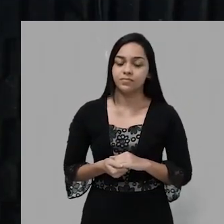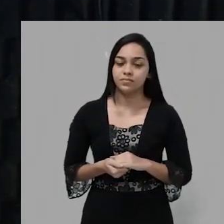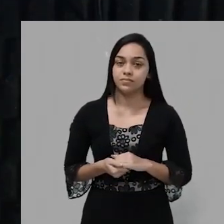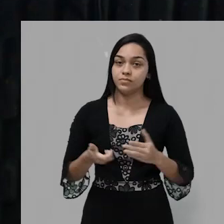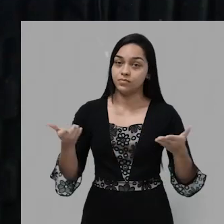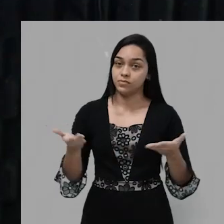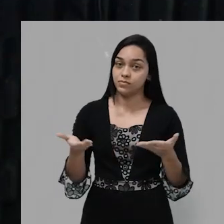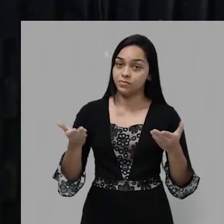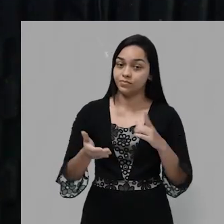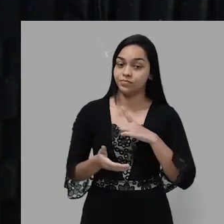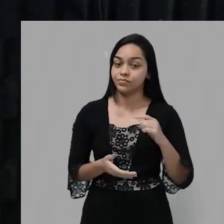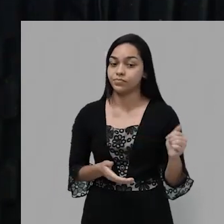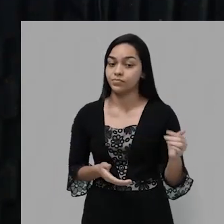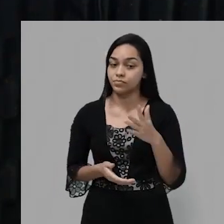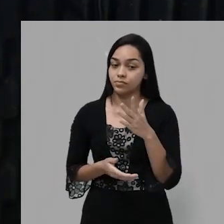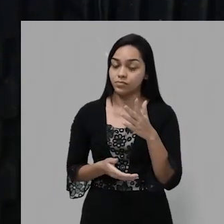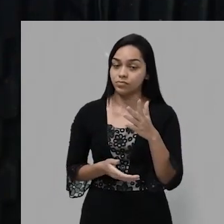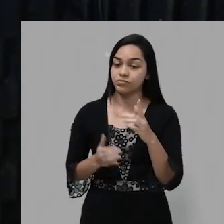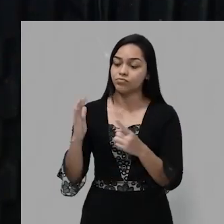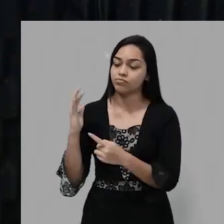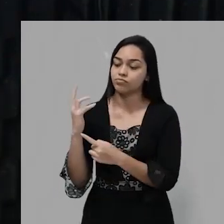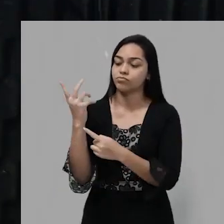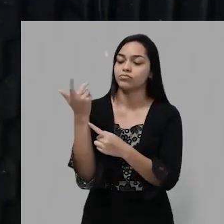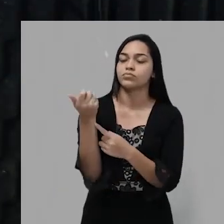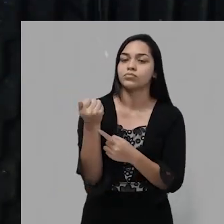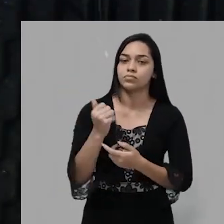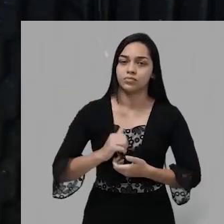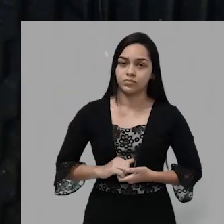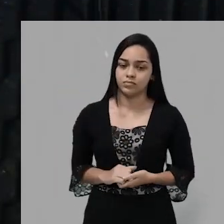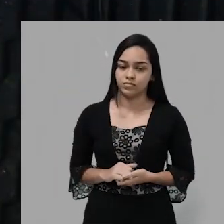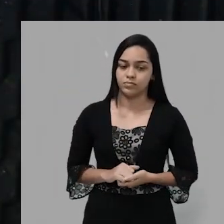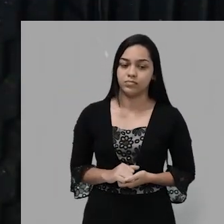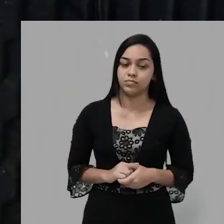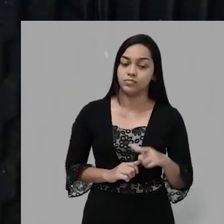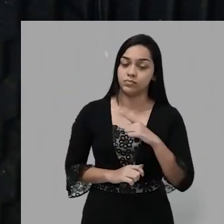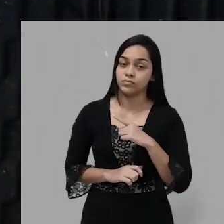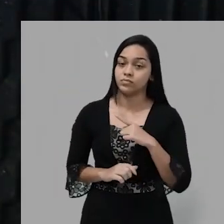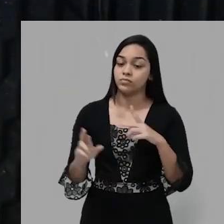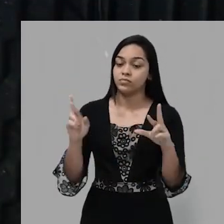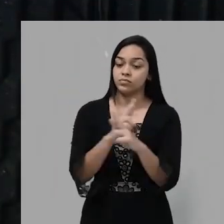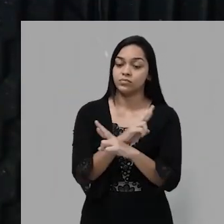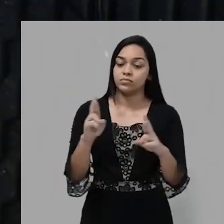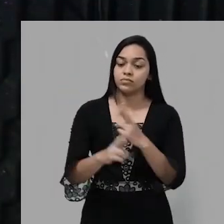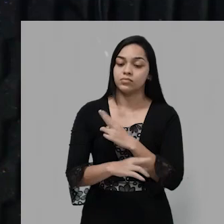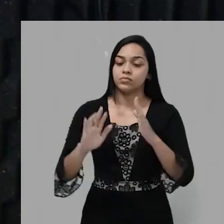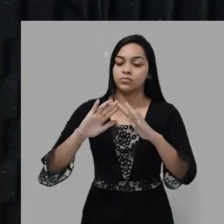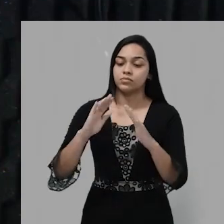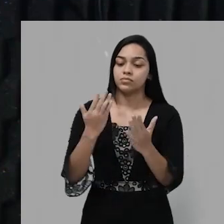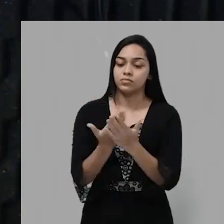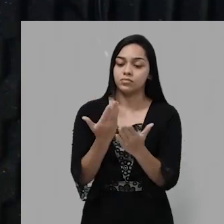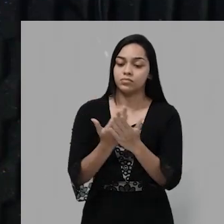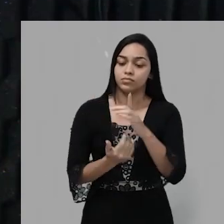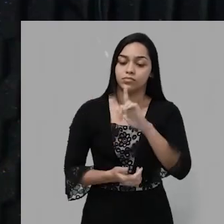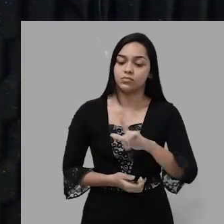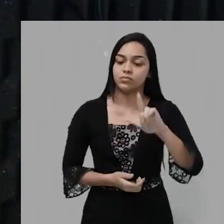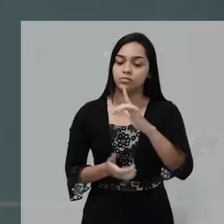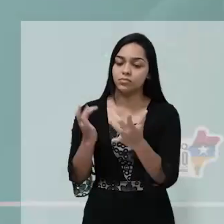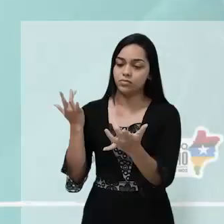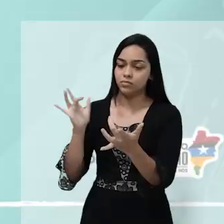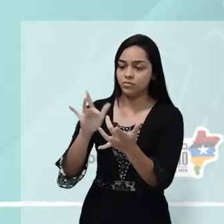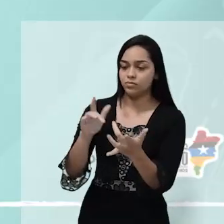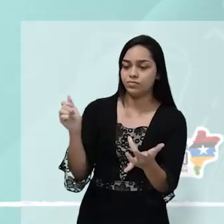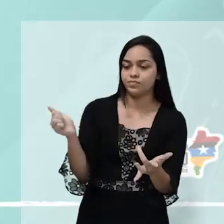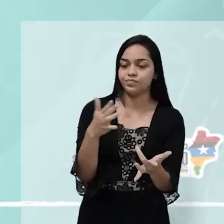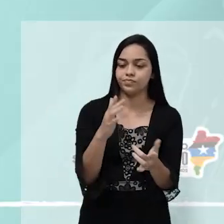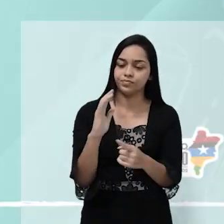Vamos ver hoje uma nova forma de arte, relacionado ainda à escola literária do classicismo, que foi uma nova forma de